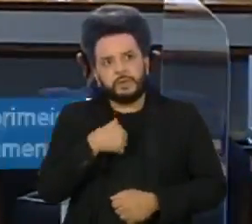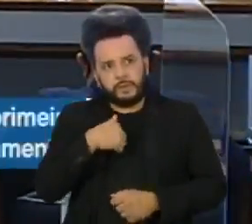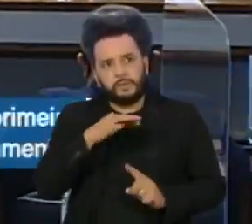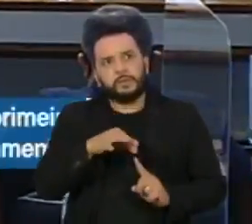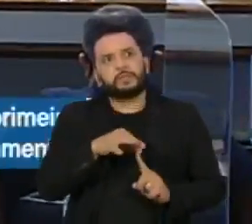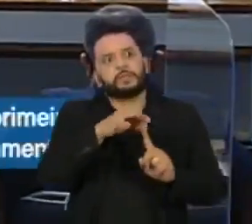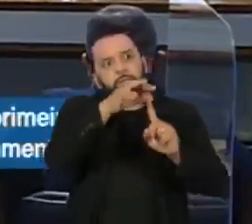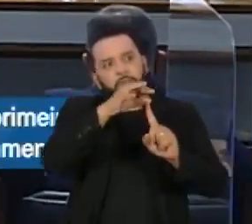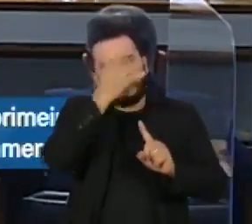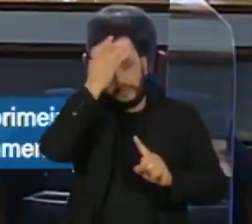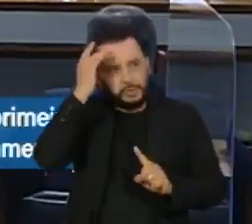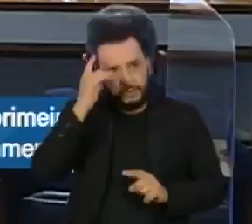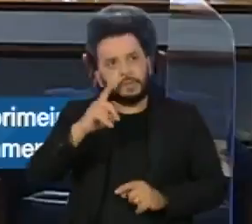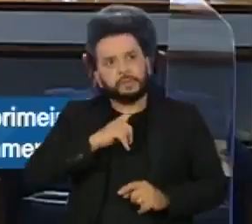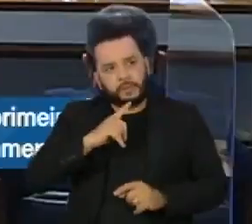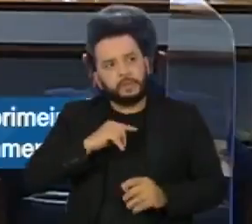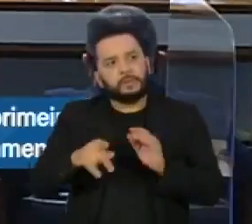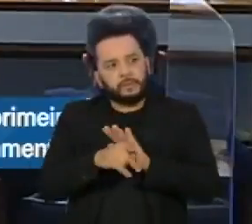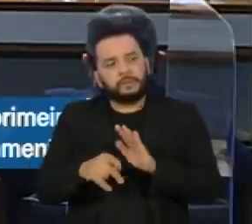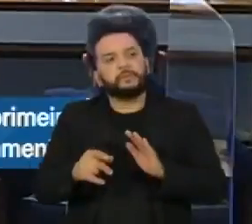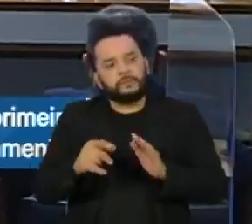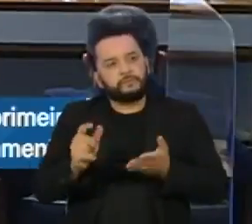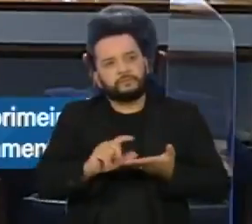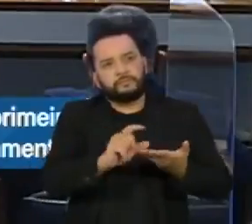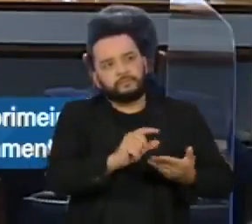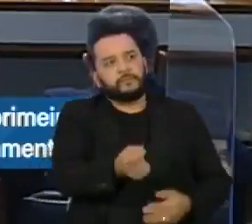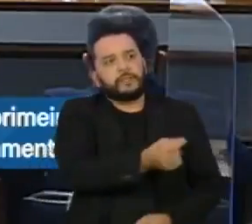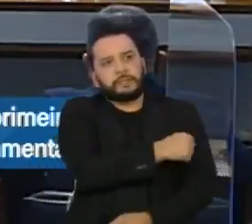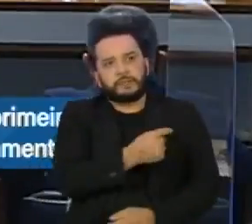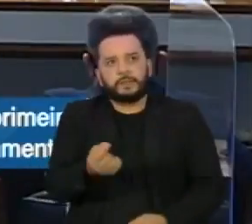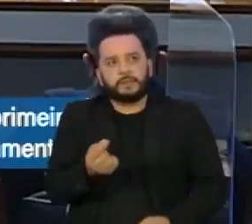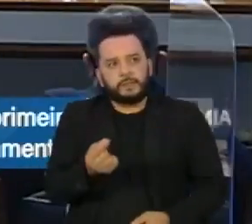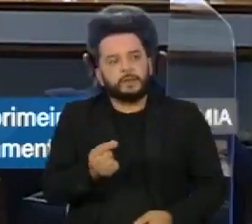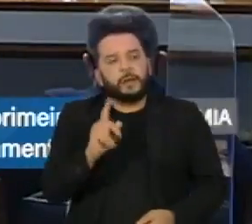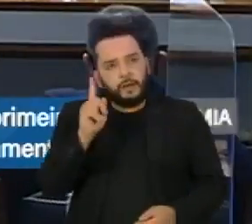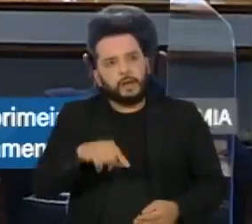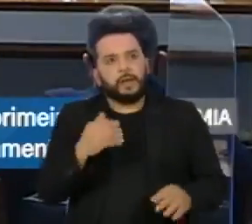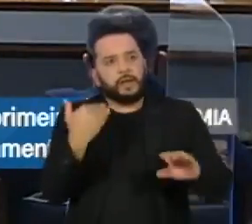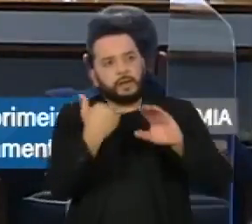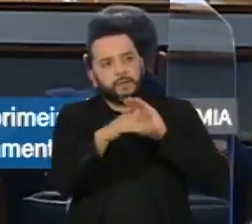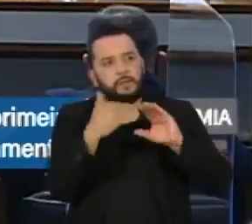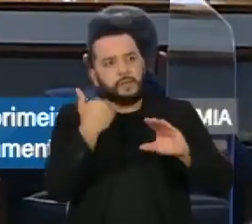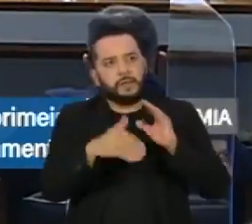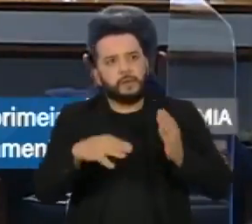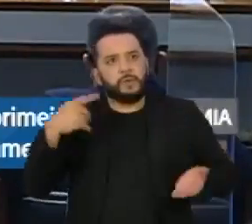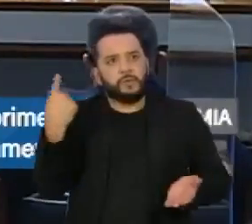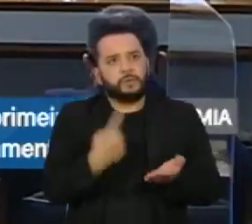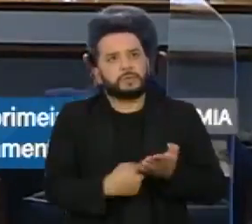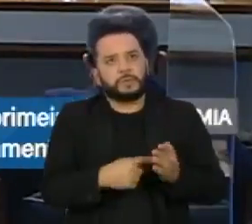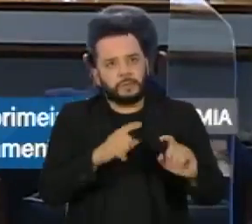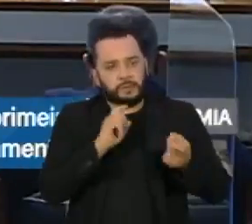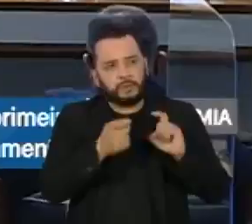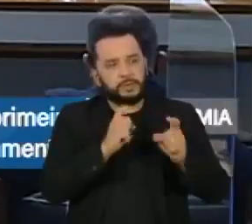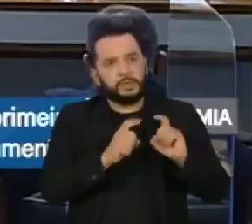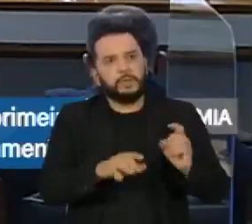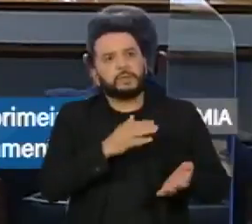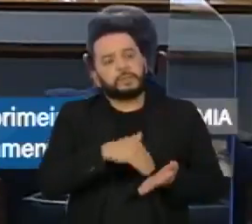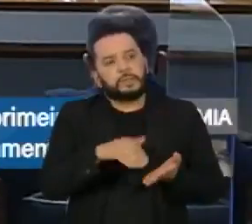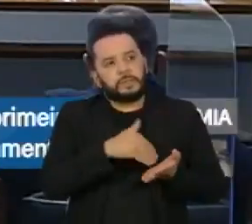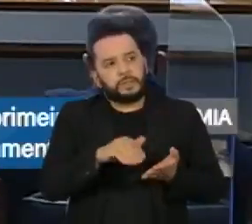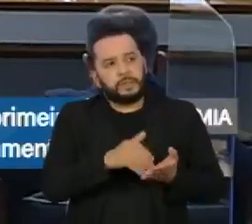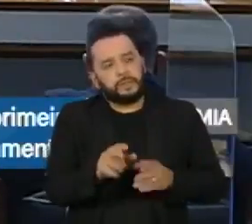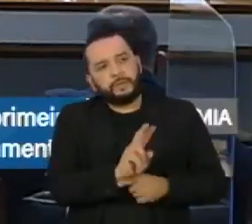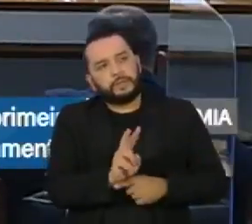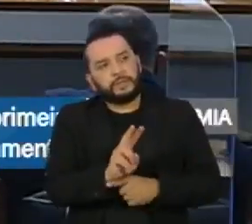indicando alguém que teria essas vacinas. Segundo o reverendo, foi por e-mail que ele conseguiu marcar uma reunião na Secretaria de Vigilância